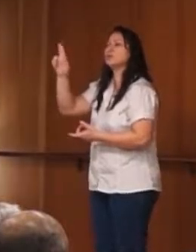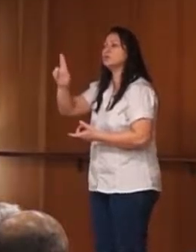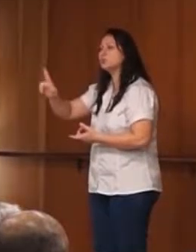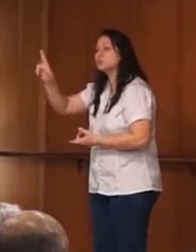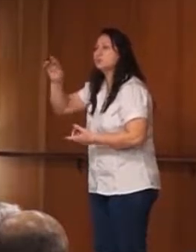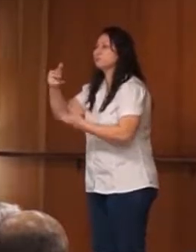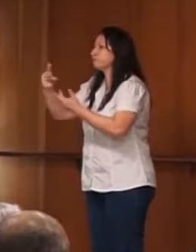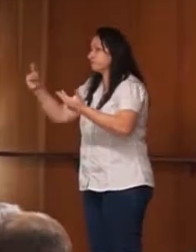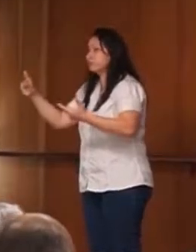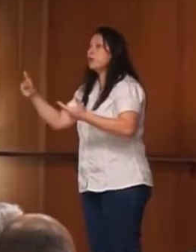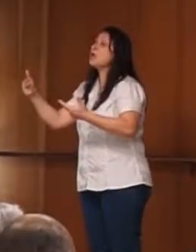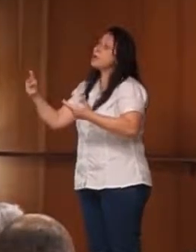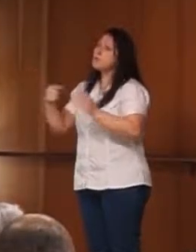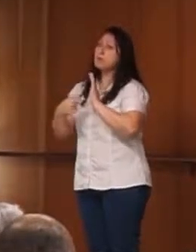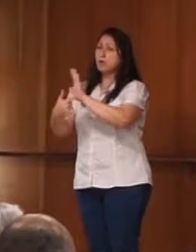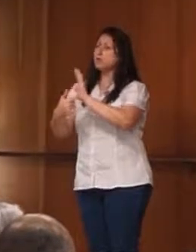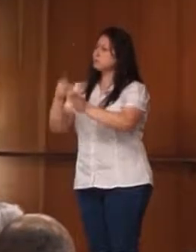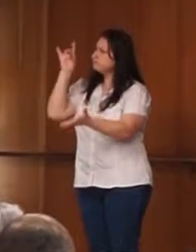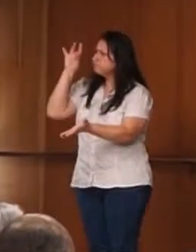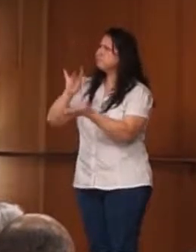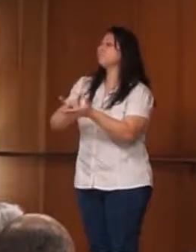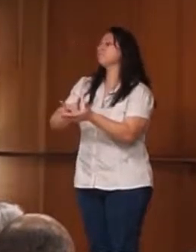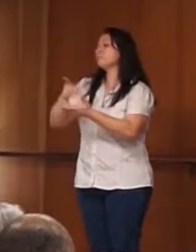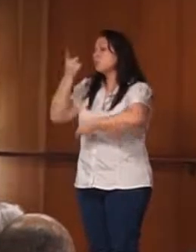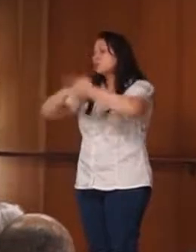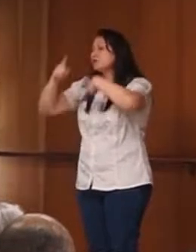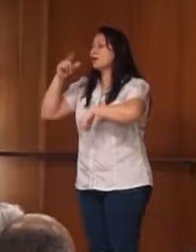demonstram o sucesso que é a medida.